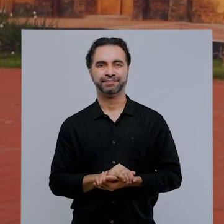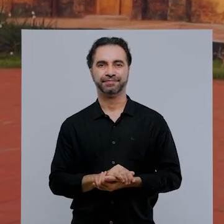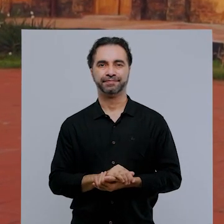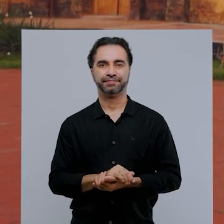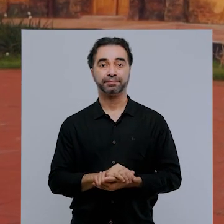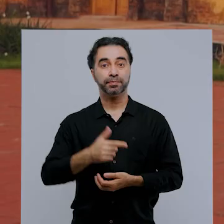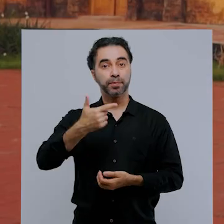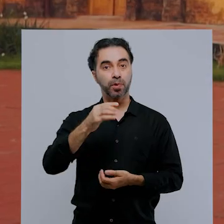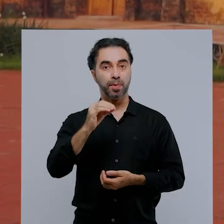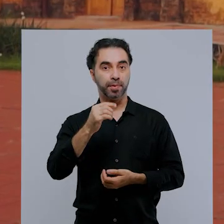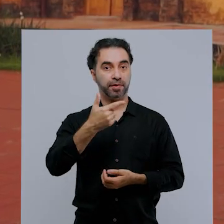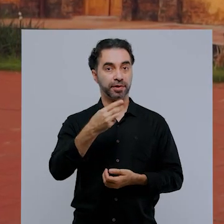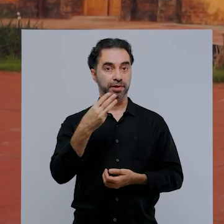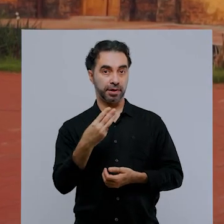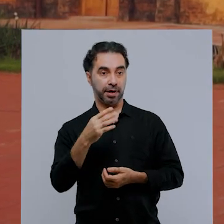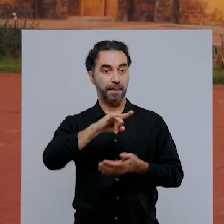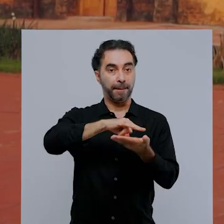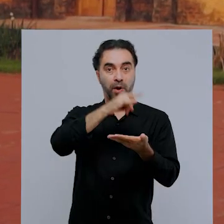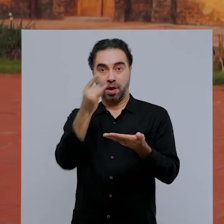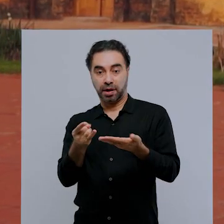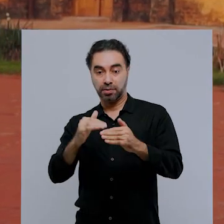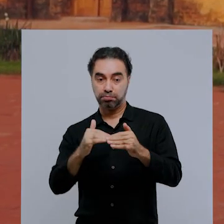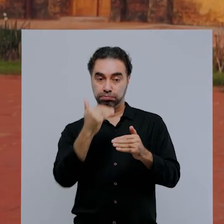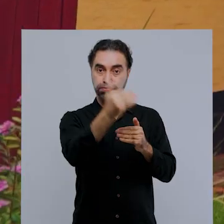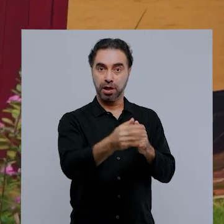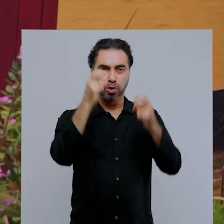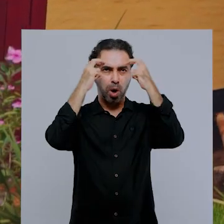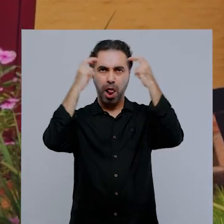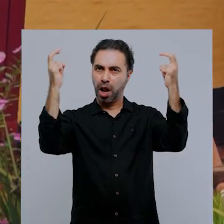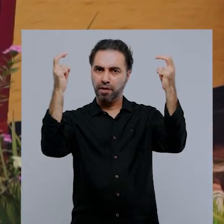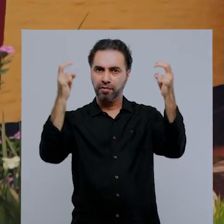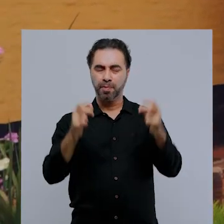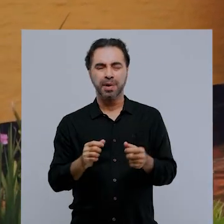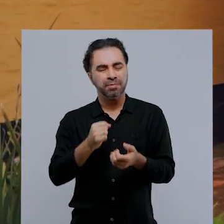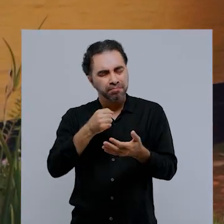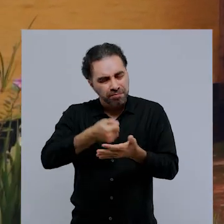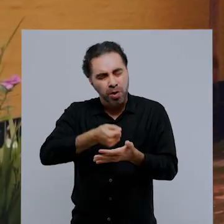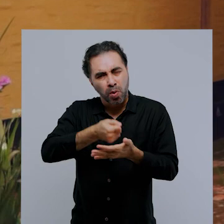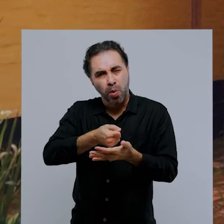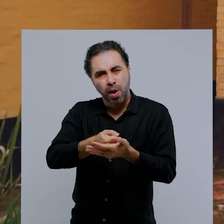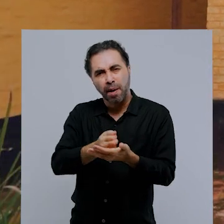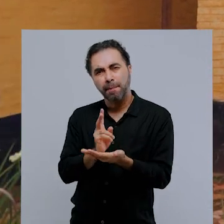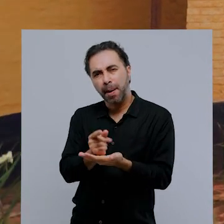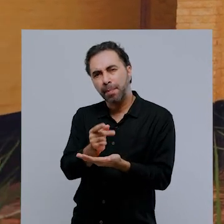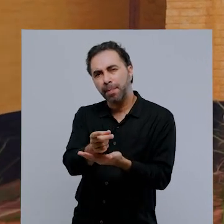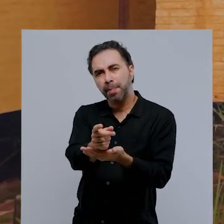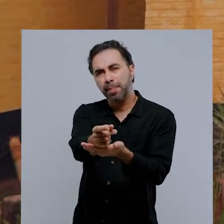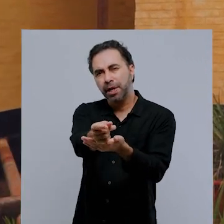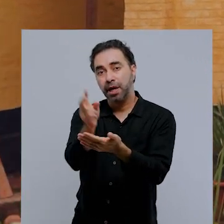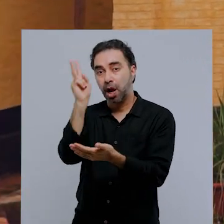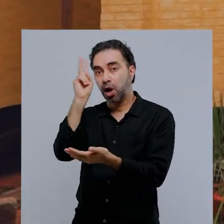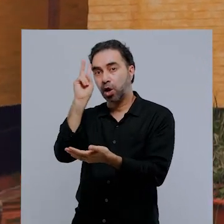Em 2023, o Museu da Cana deu um passo criativo para preservar a rica história da Fazenda Engenho